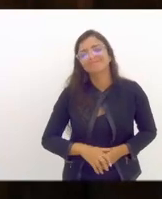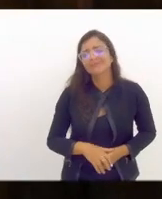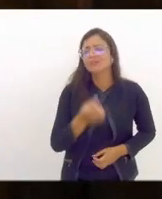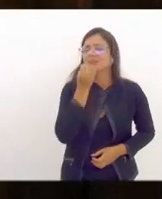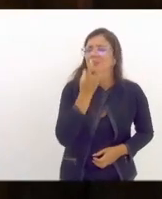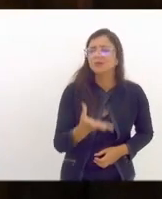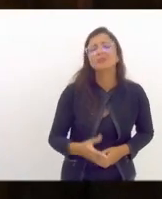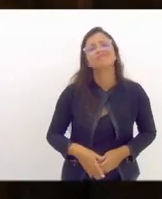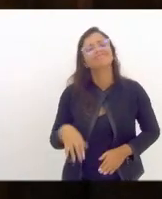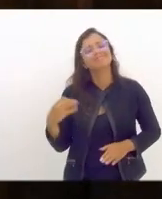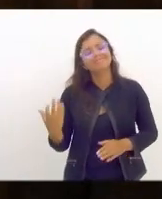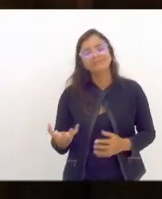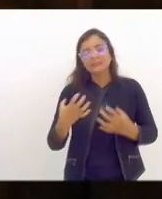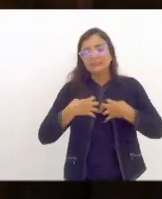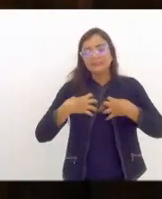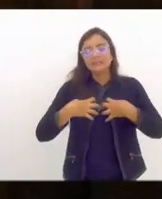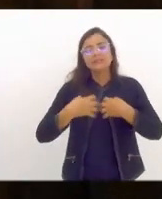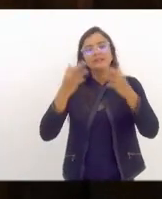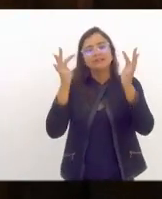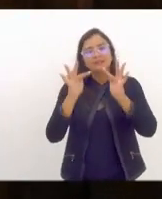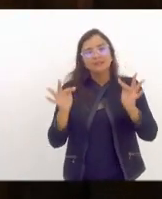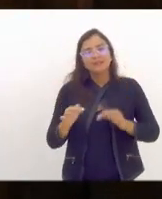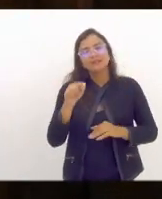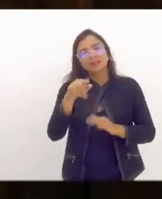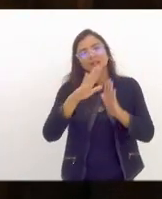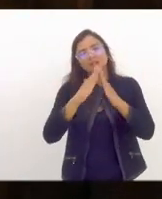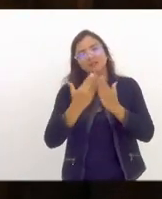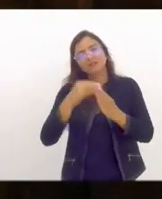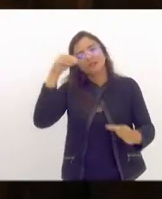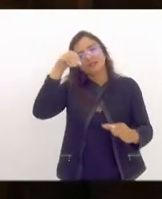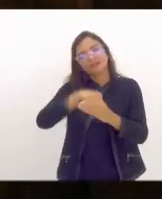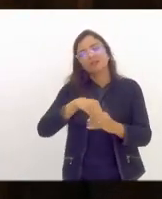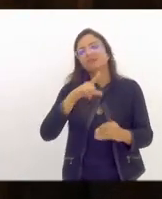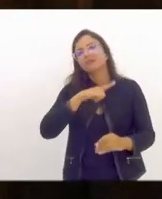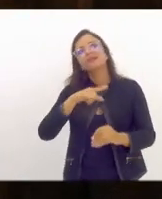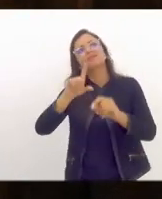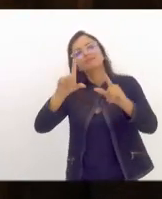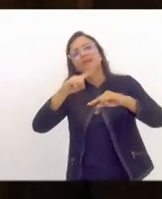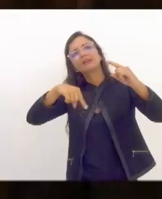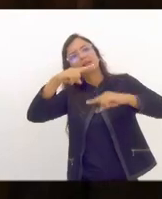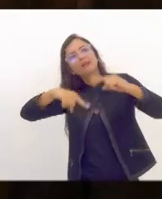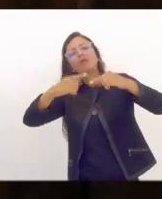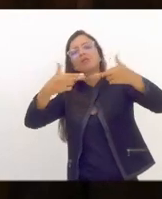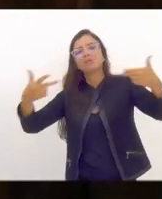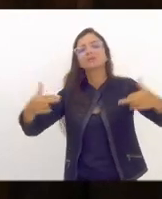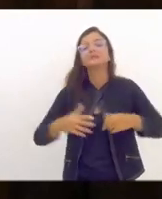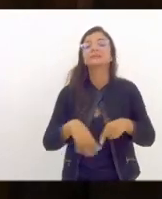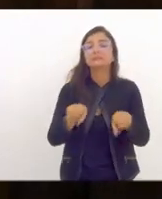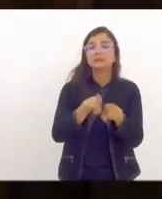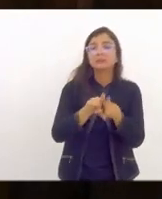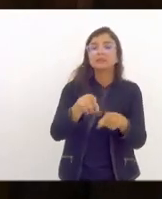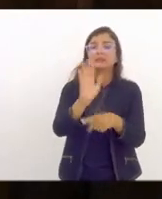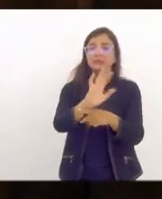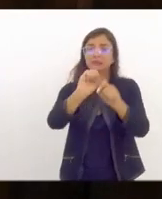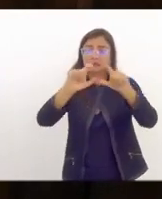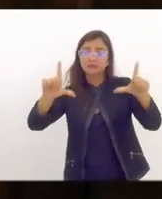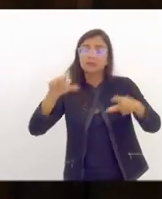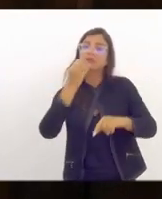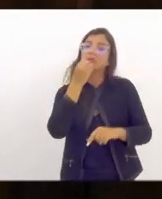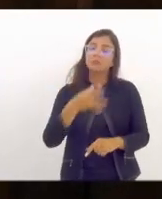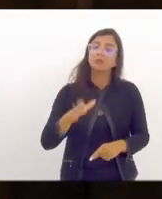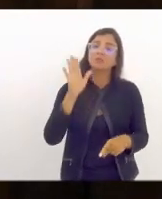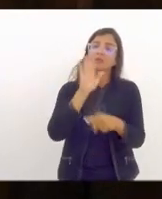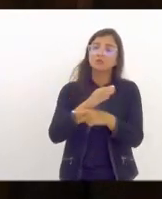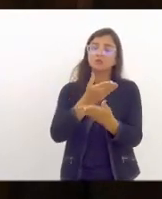materiais simbólicos dentro das próprias escolas um cinema também que beneficia muito público